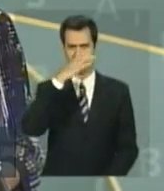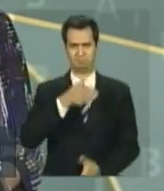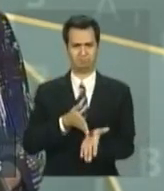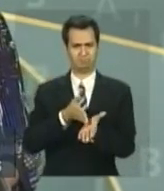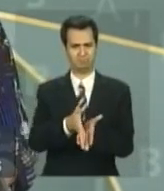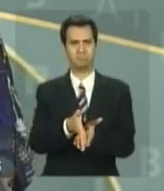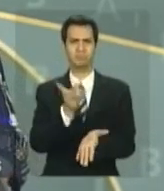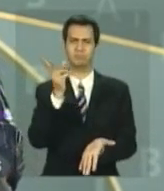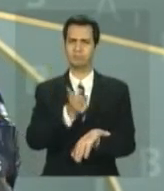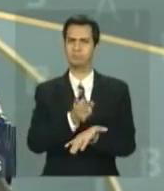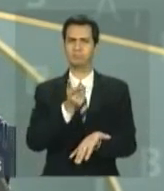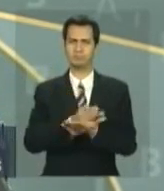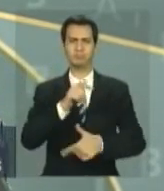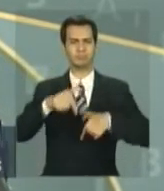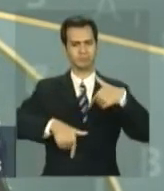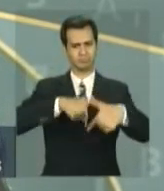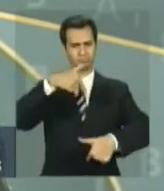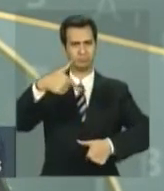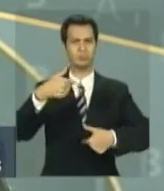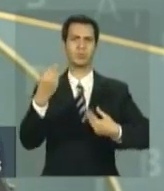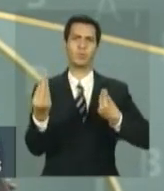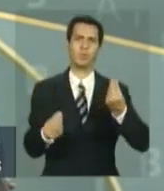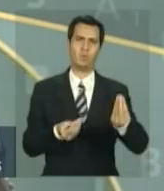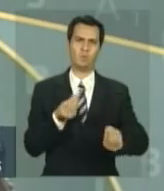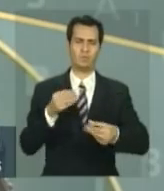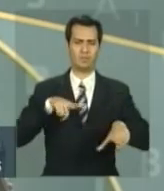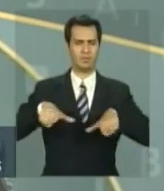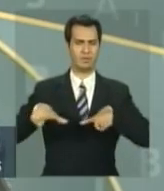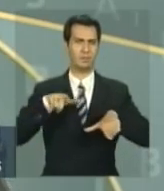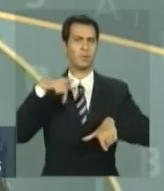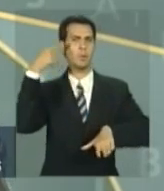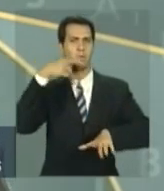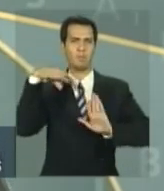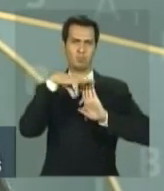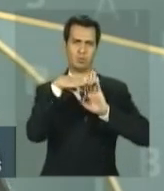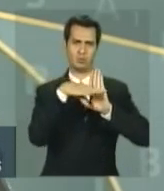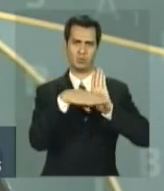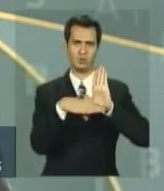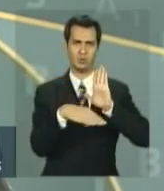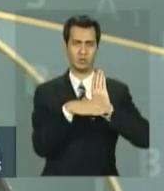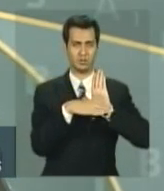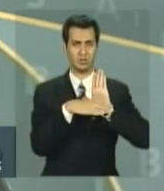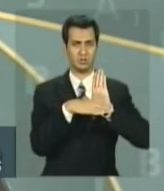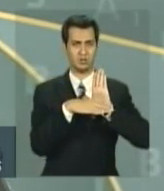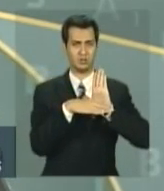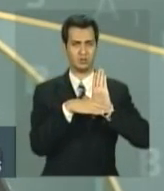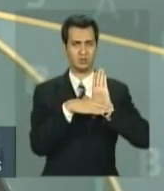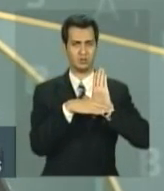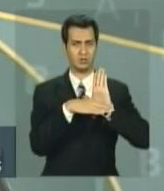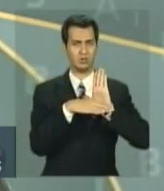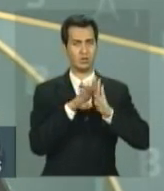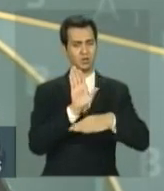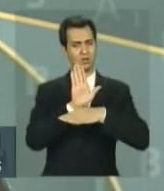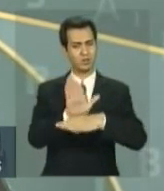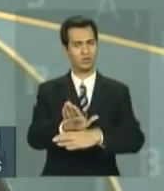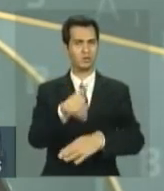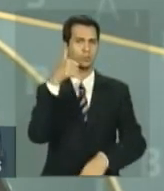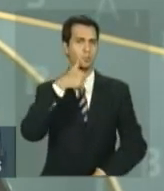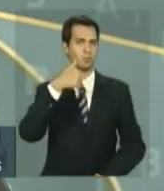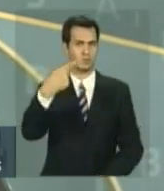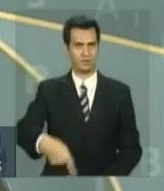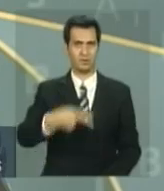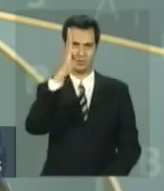com que levou a cabo a condução da política do governo, do meu governo, para as mulheres no